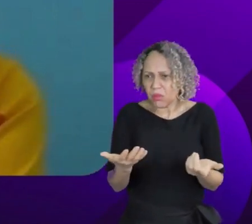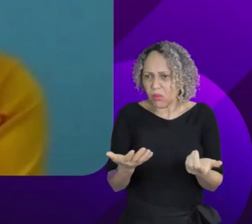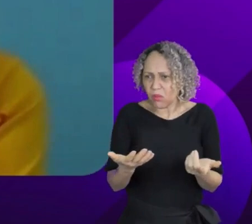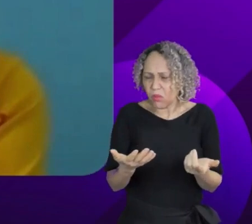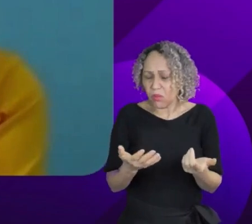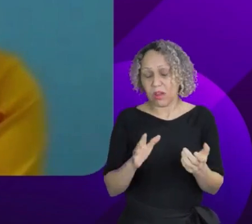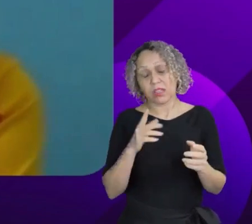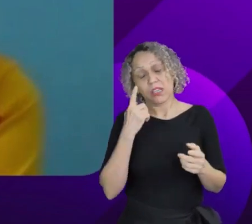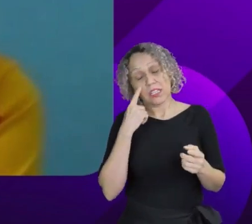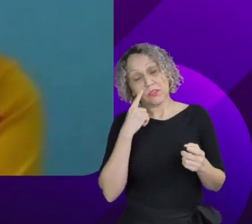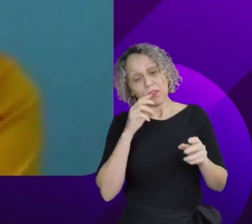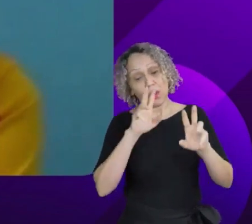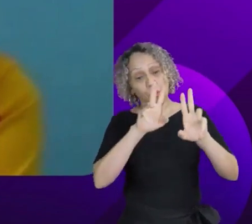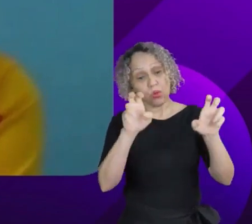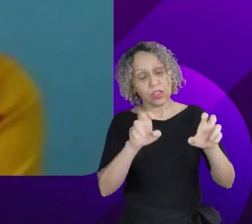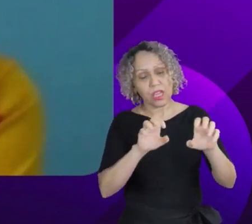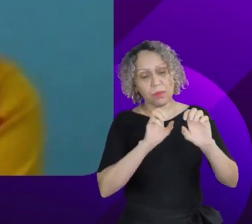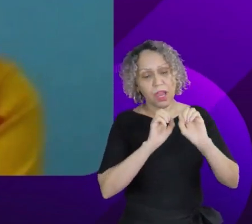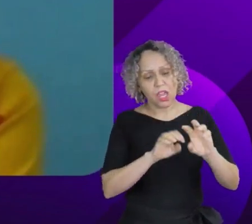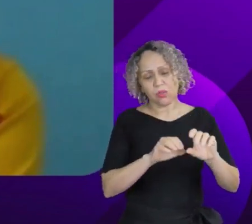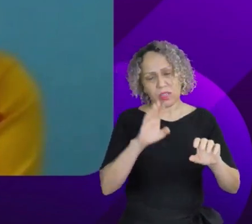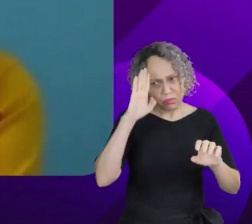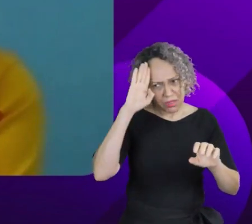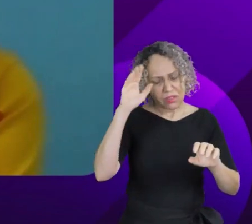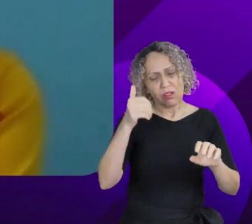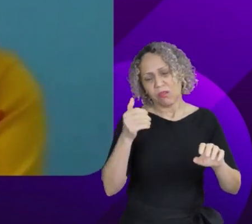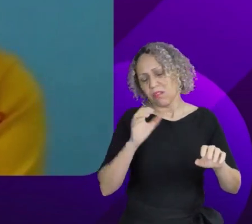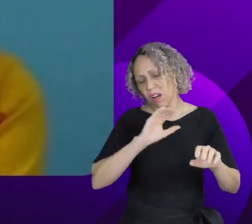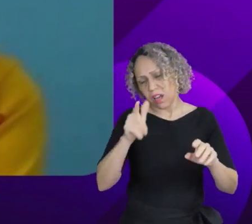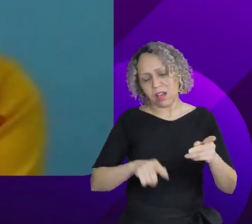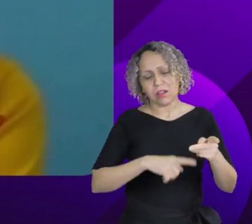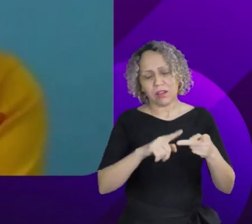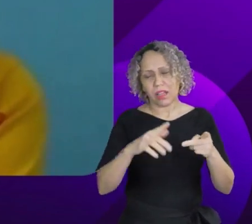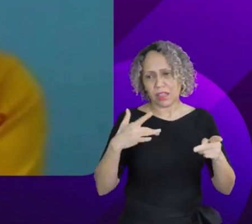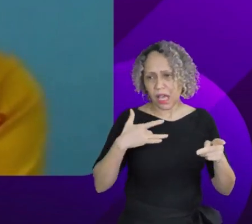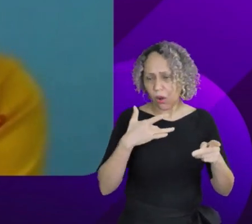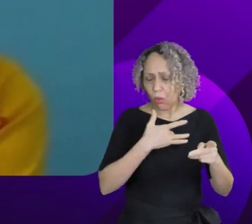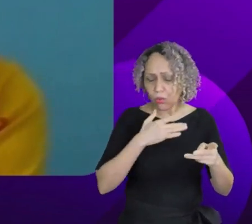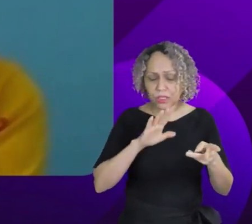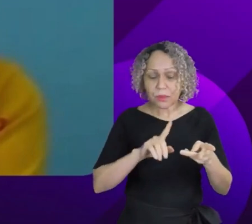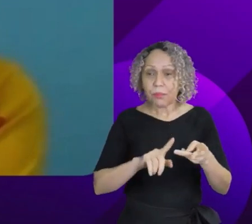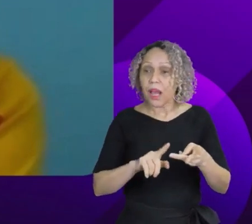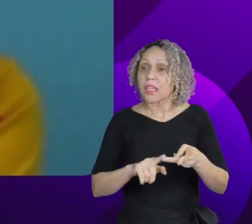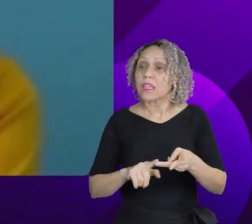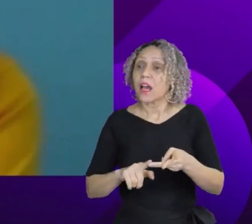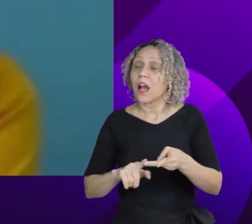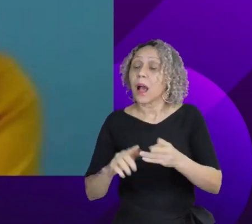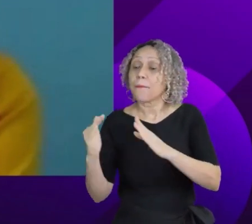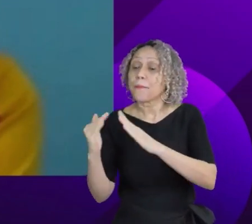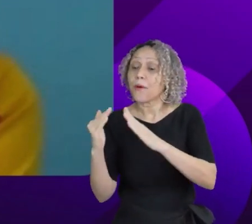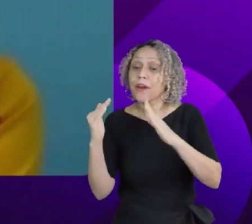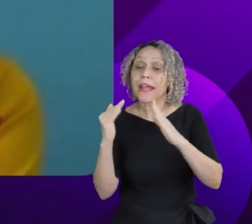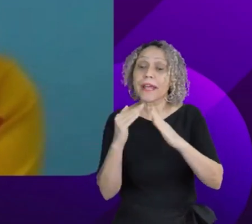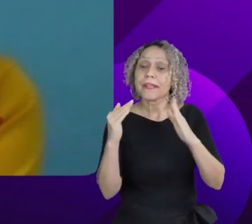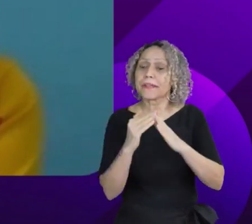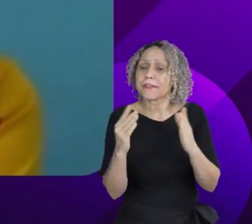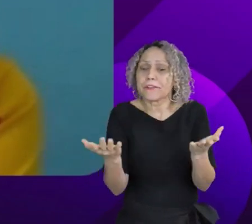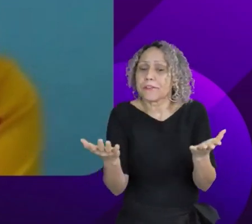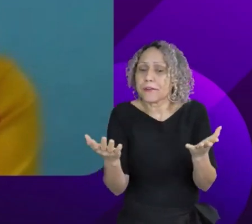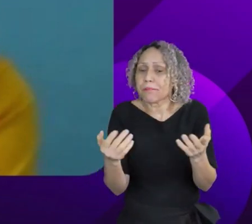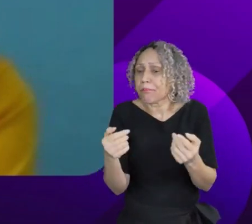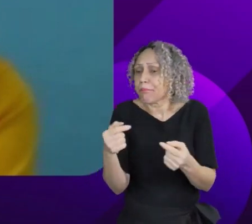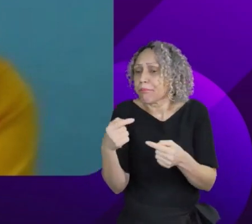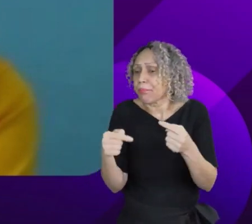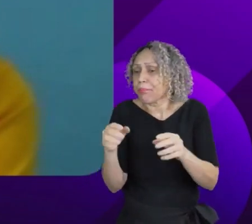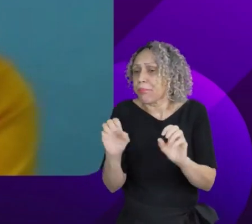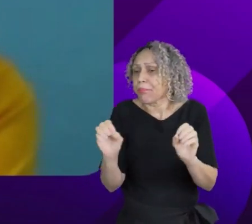da educação, que é primordial, claro, a pauta da saúde, mas a pauta da moradia, em vários setores que eu vou, eu sempre vejo,